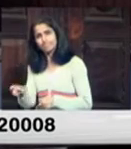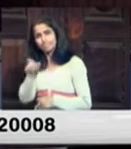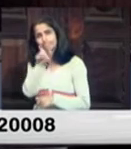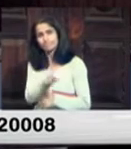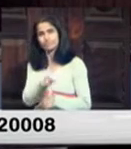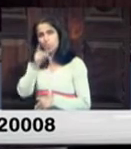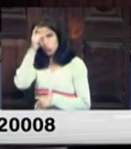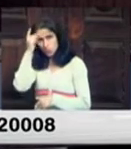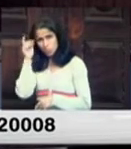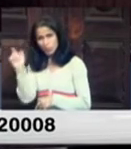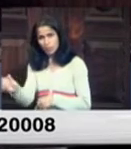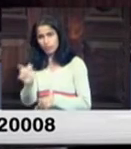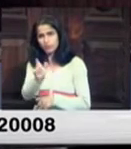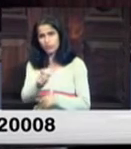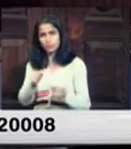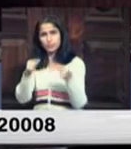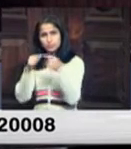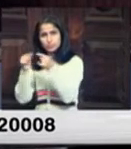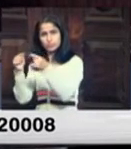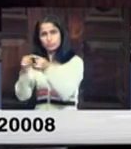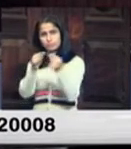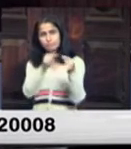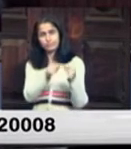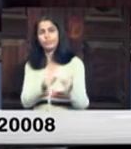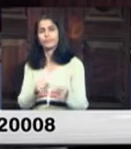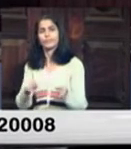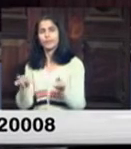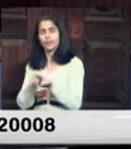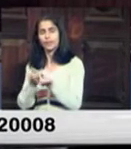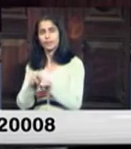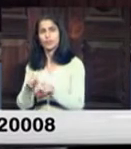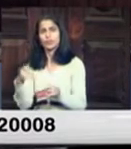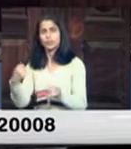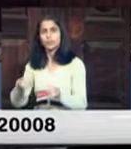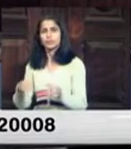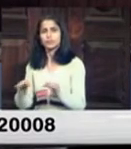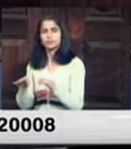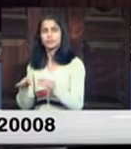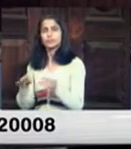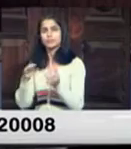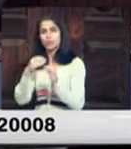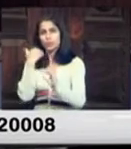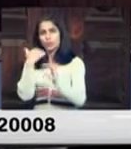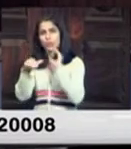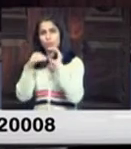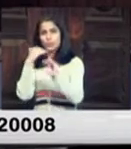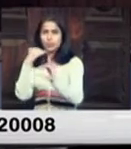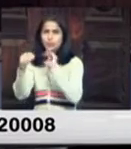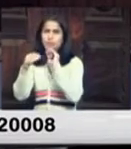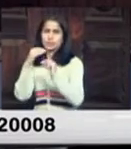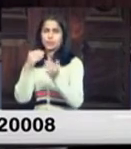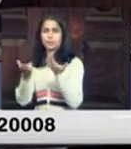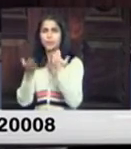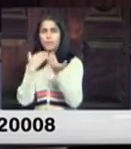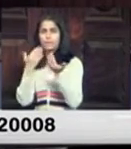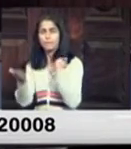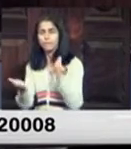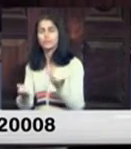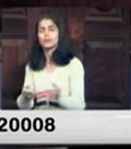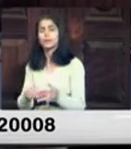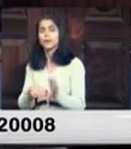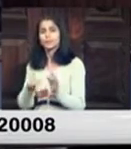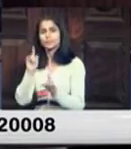e precisa ter um importante instrumento de mediação, que é o diálogo. O que ficou constatado, em primeiro